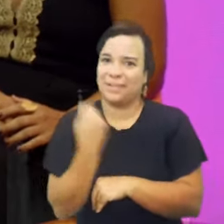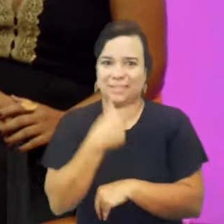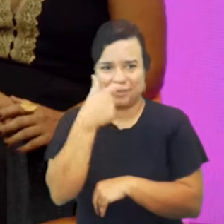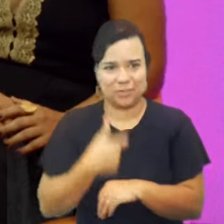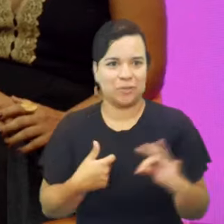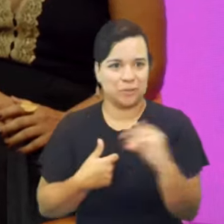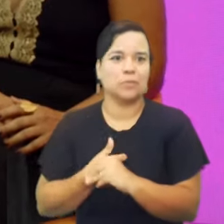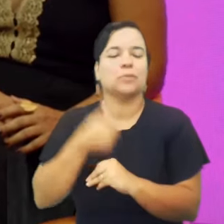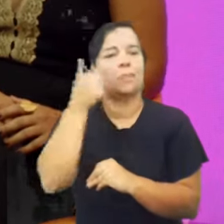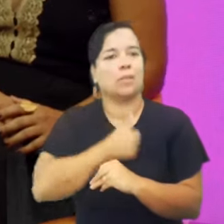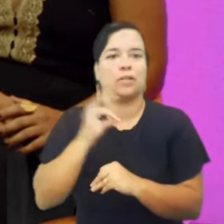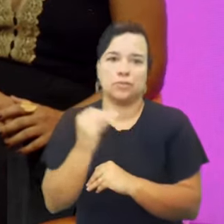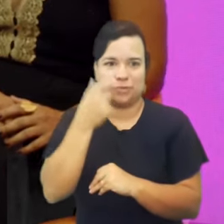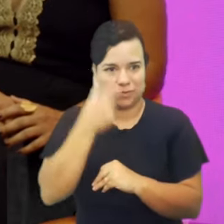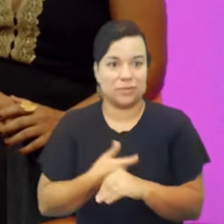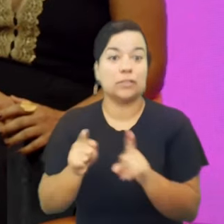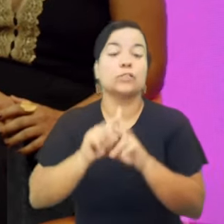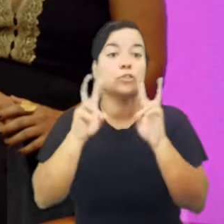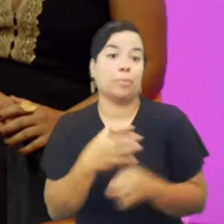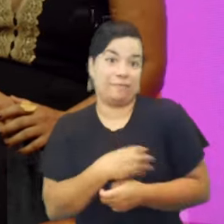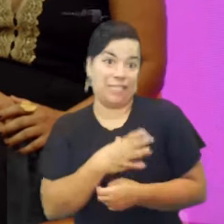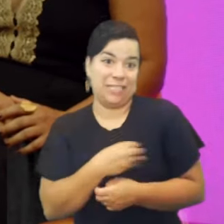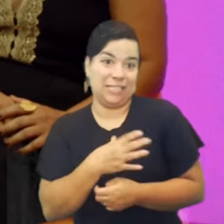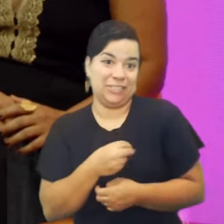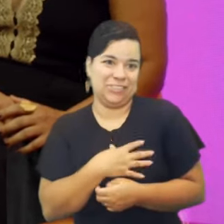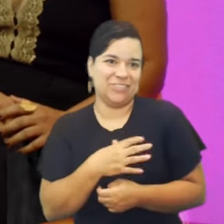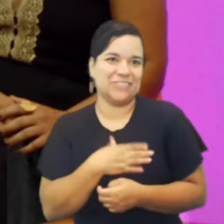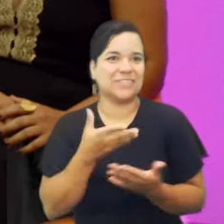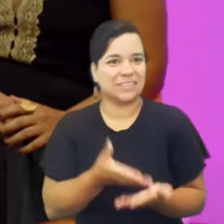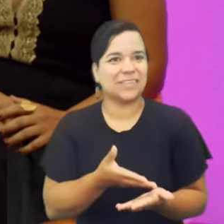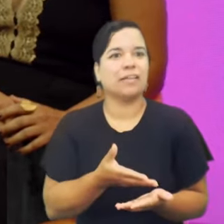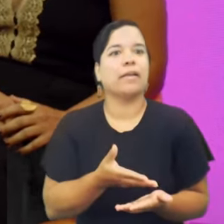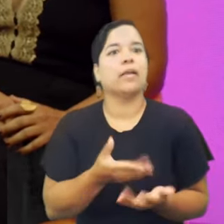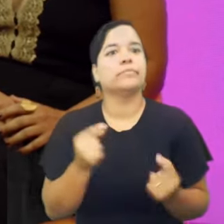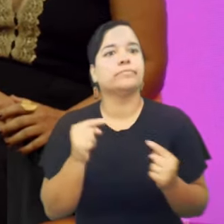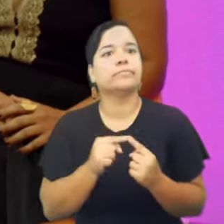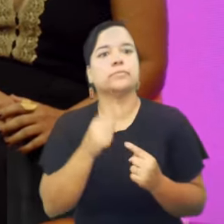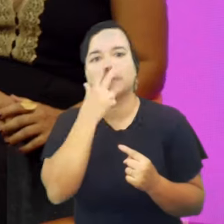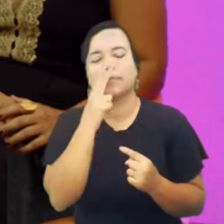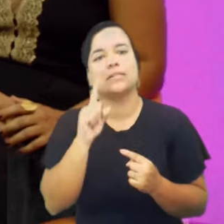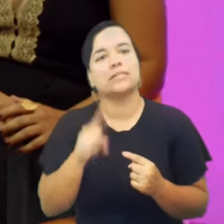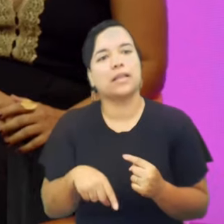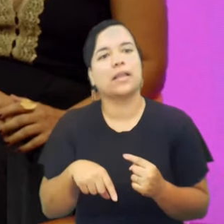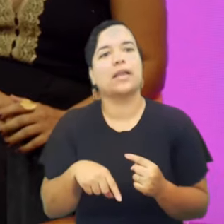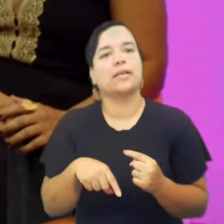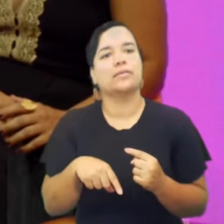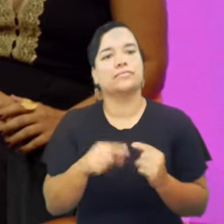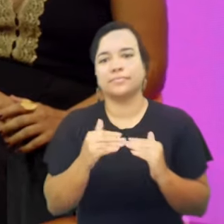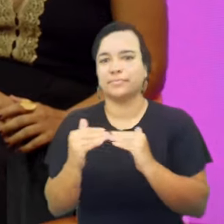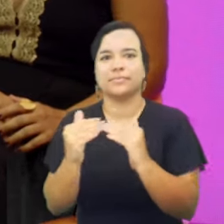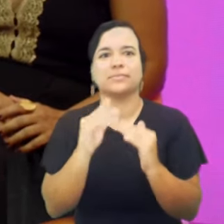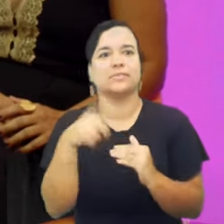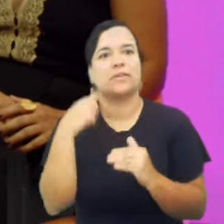né, mulheres, essa questão com a maternidade é muito singular, é muito. É uma linha tênue, né? É, porque a gente